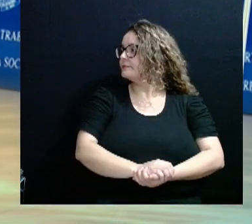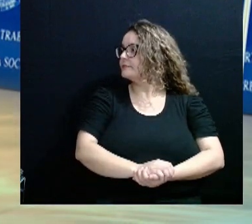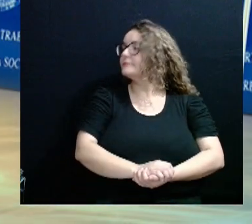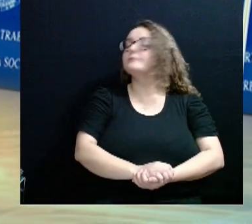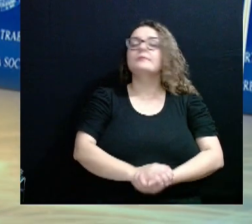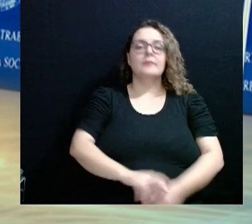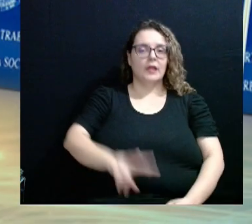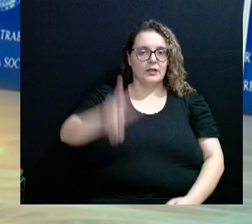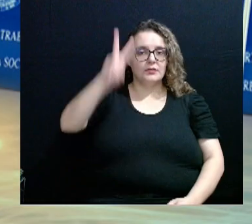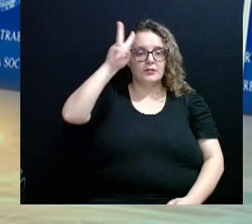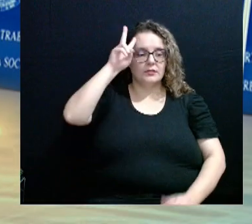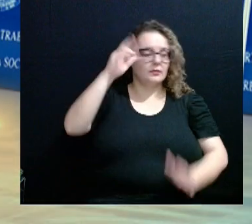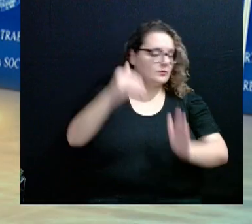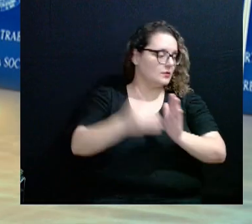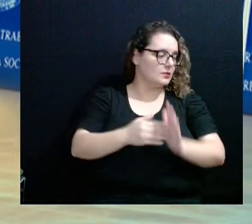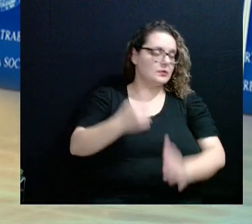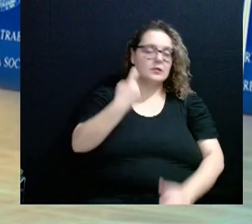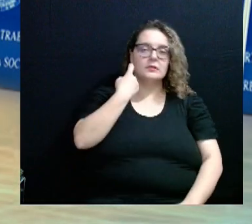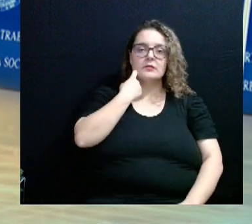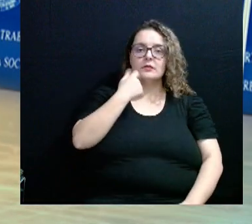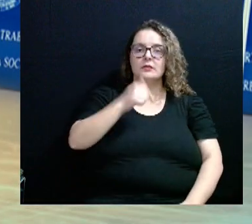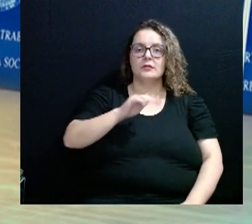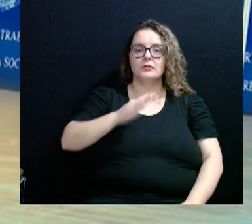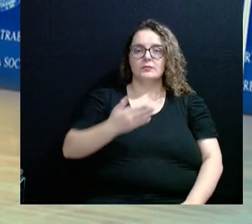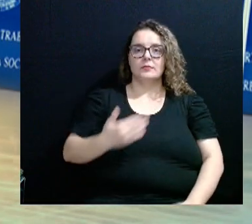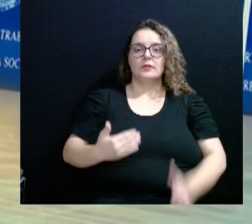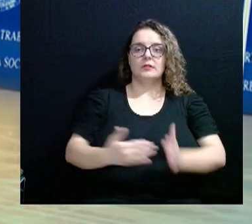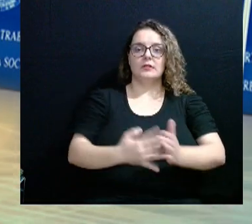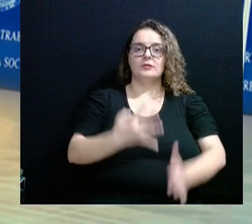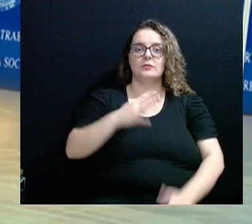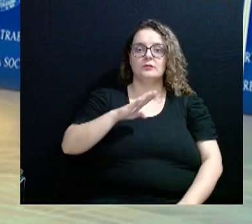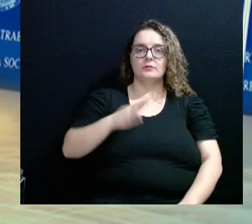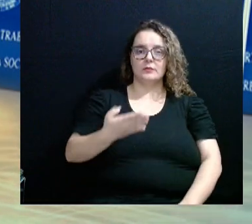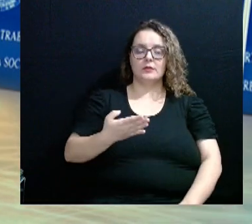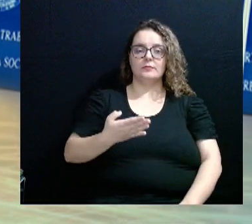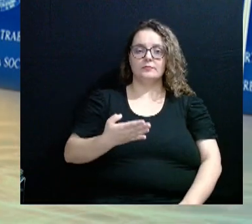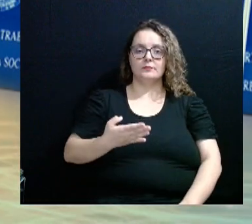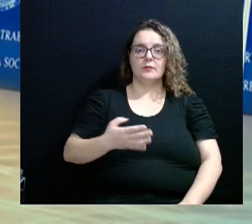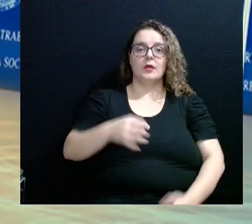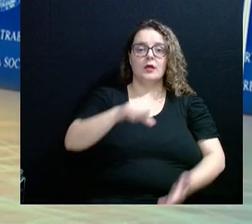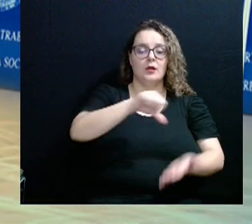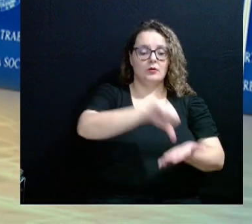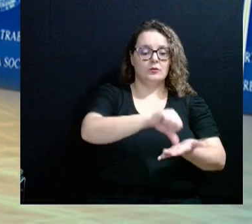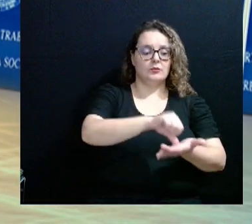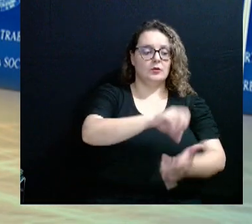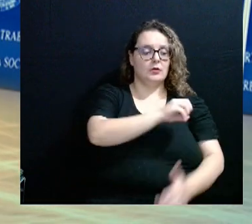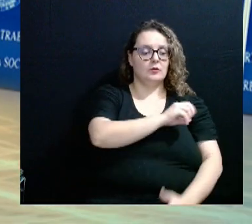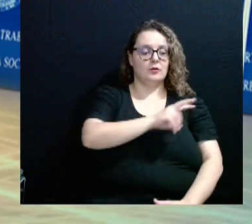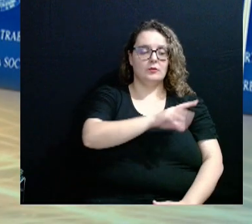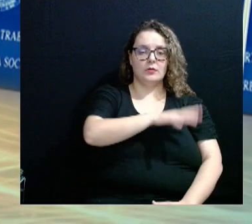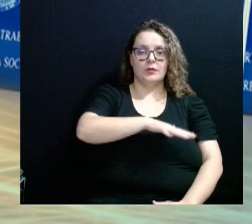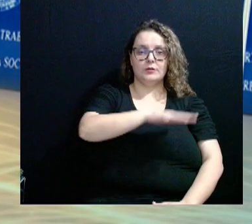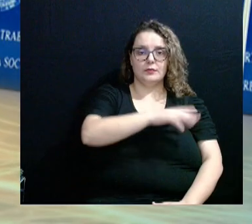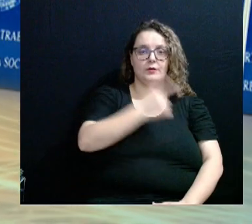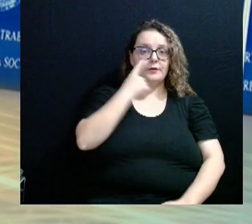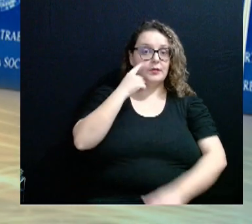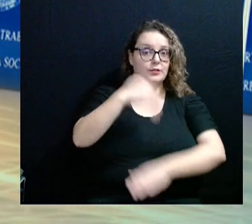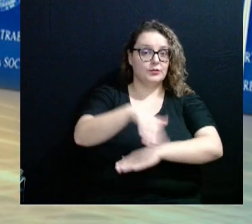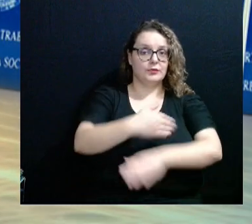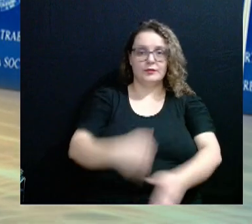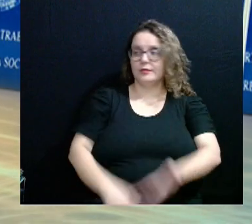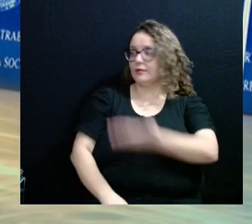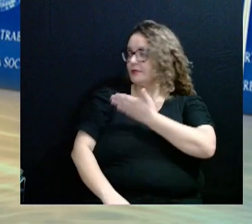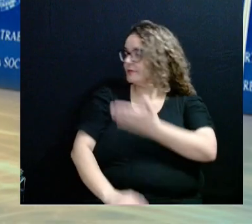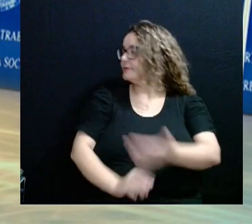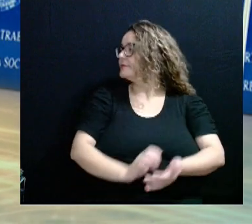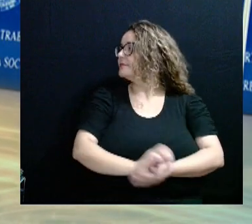7h30 da manhã às 4h30 da tarde. A unidade do Ouro Verde, na Rua Armando Frederico Renganeschi, número 61,